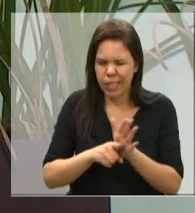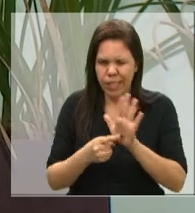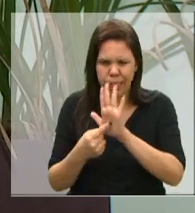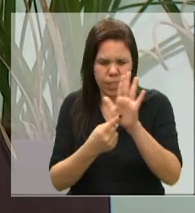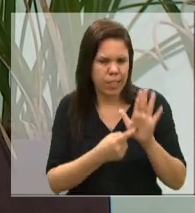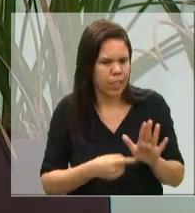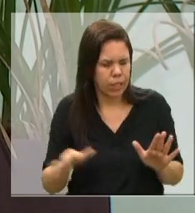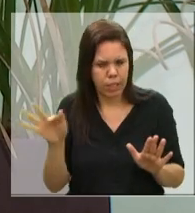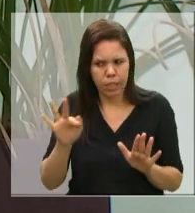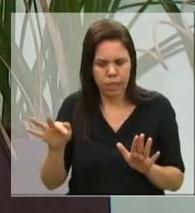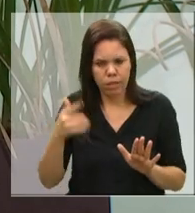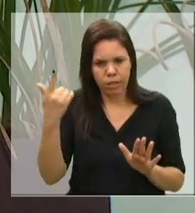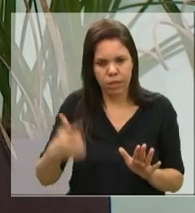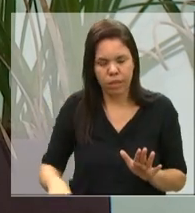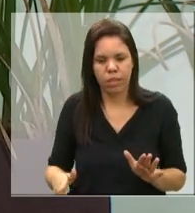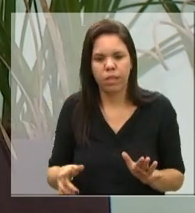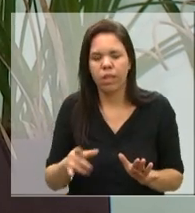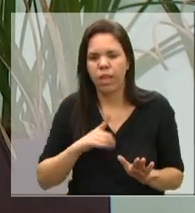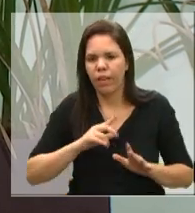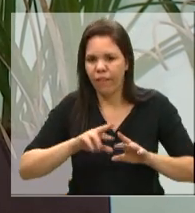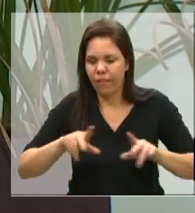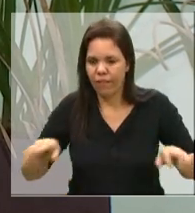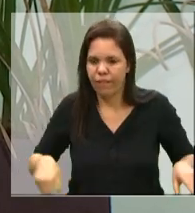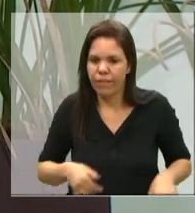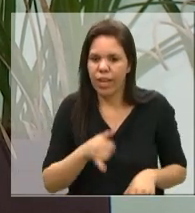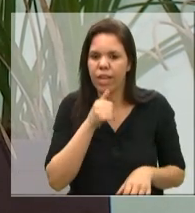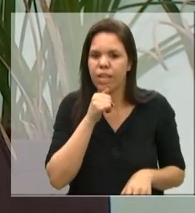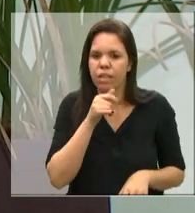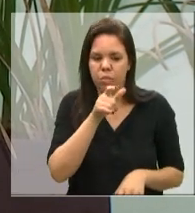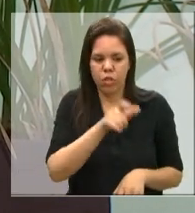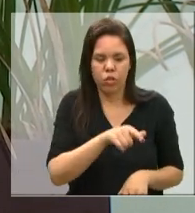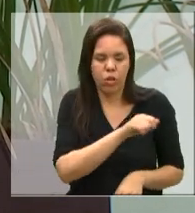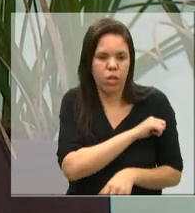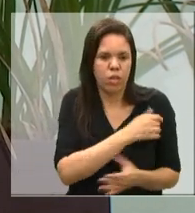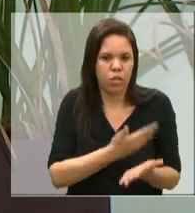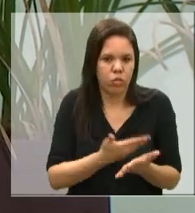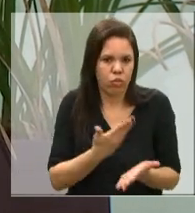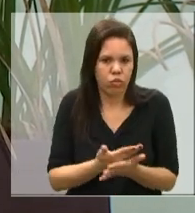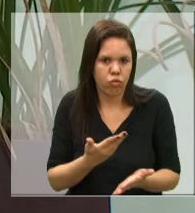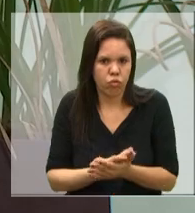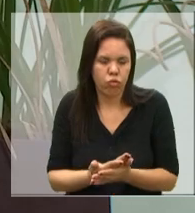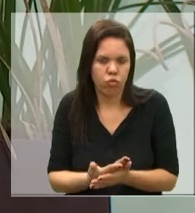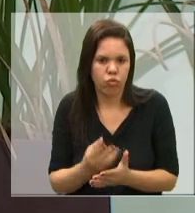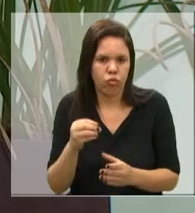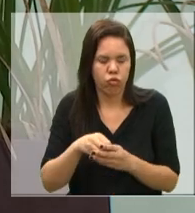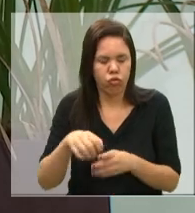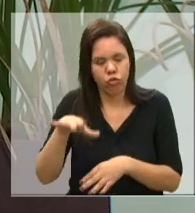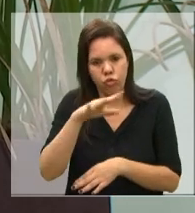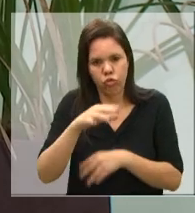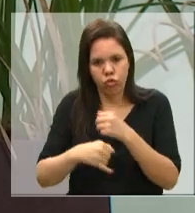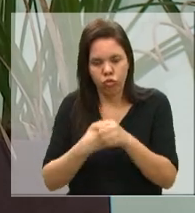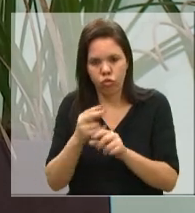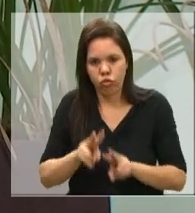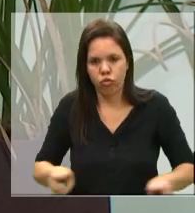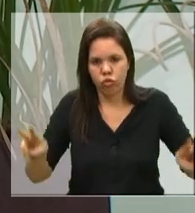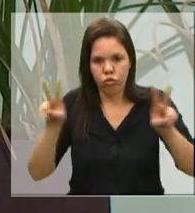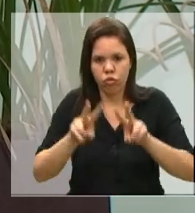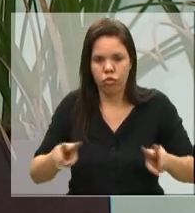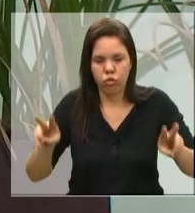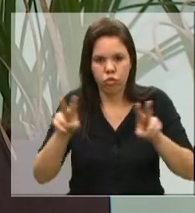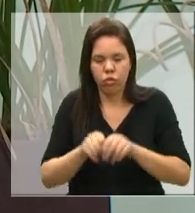uma, né? Nós temos exemplos fartos aí de aluno que está estudando dentro do nosso ambiente virtual da Universidade de São